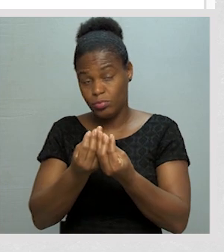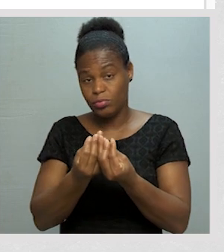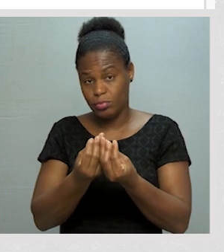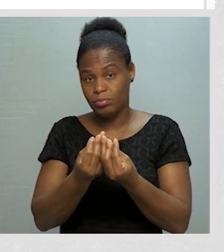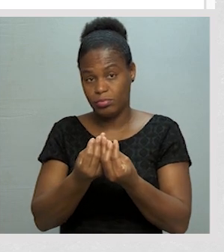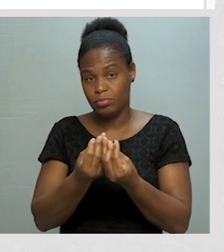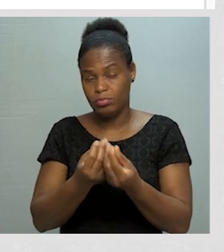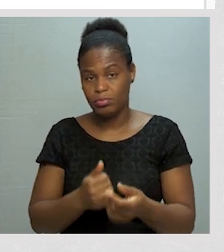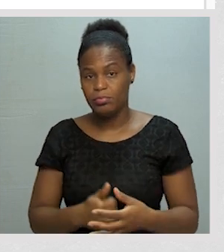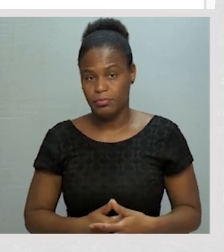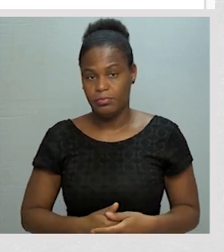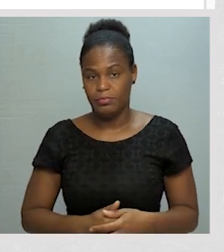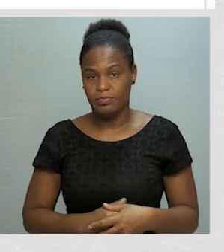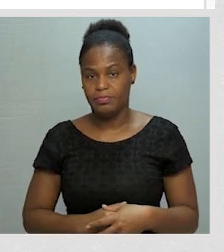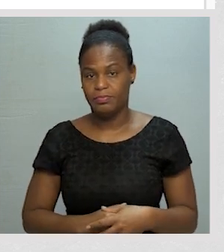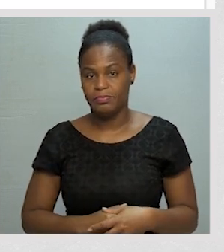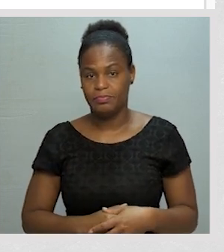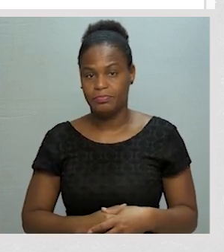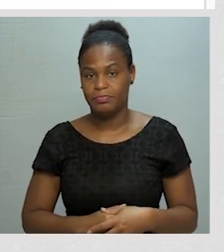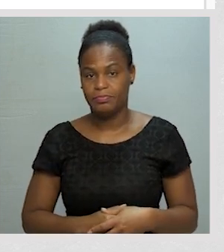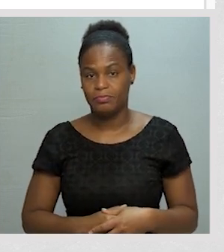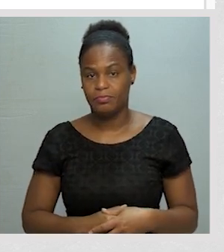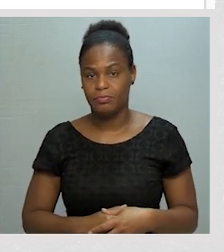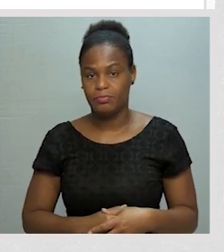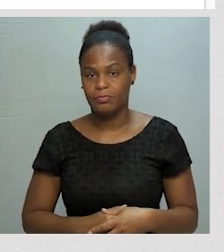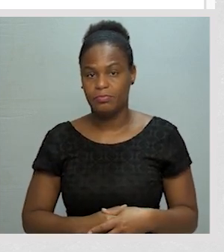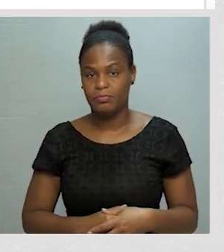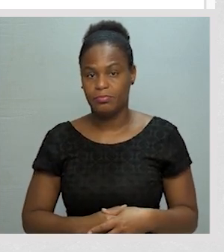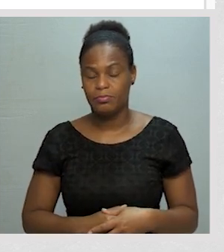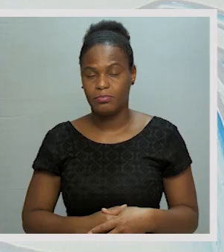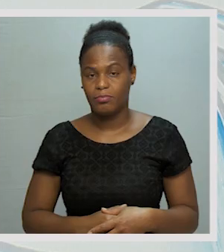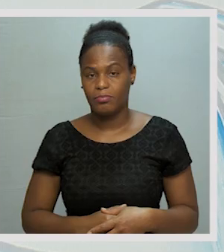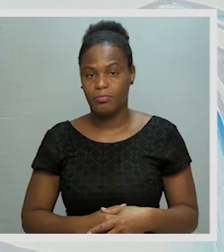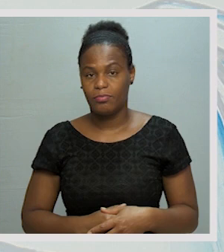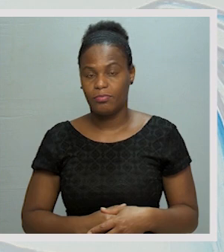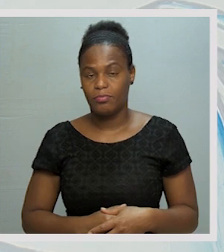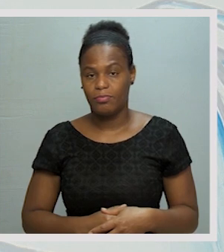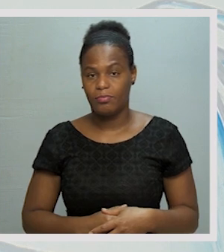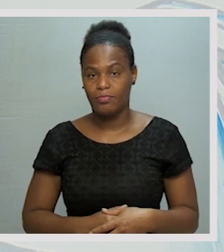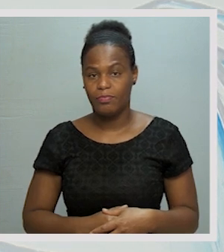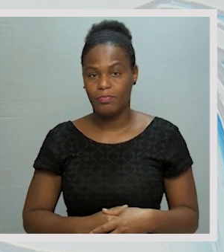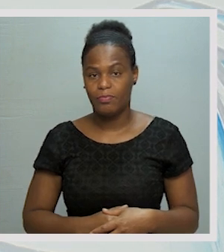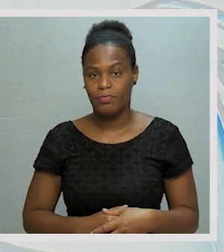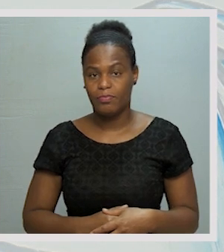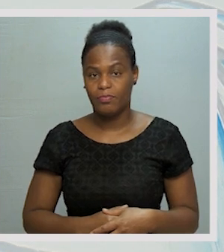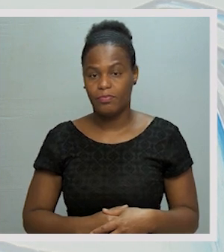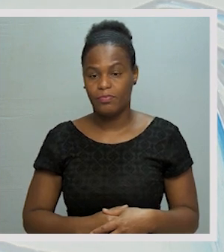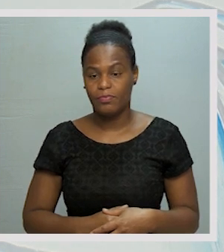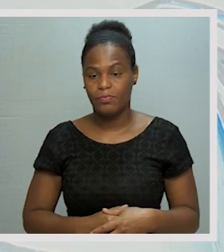36. Dividimos as ordens. Unidade, dezena. Sempre.